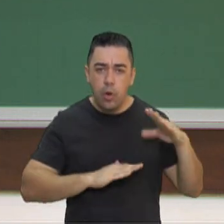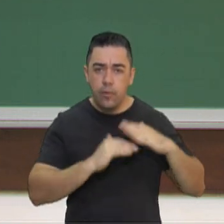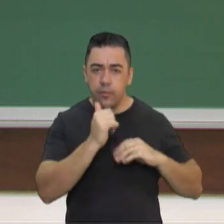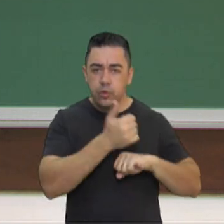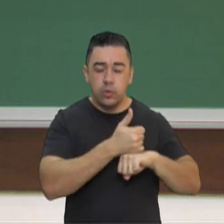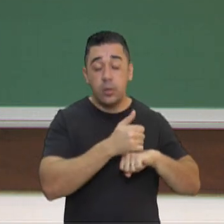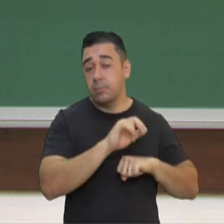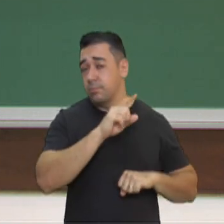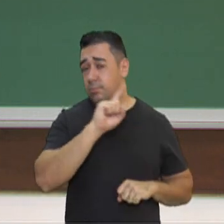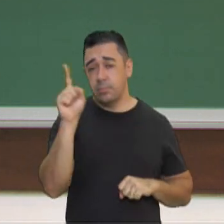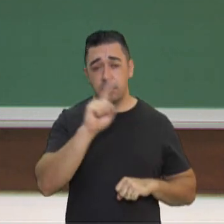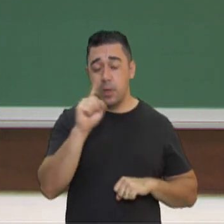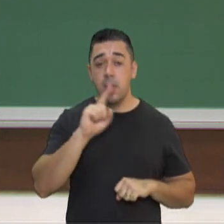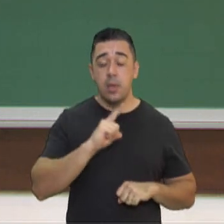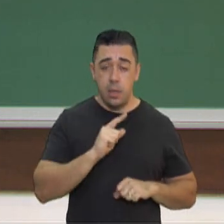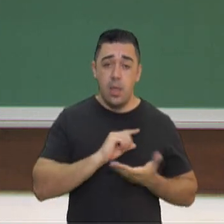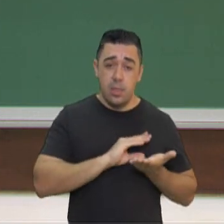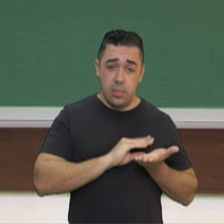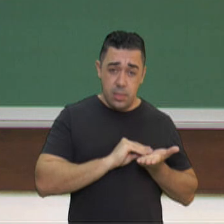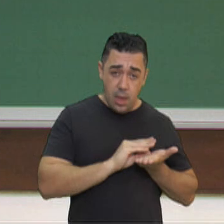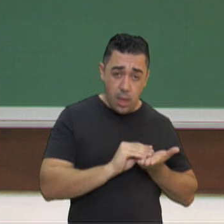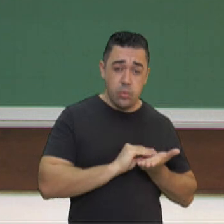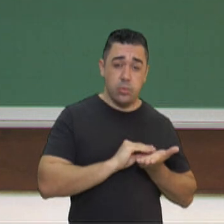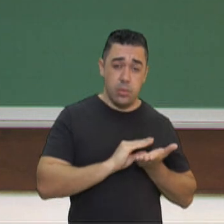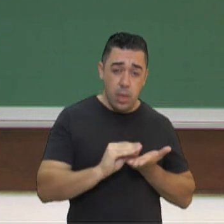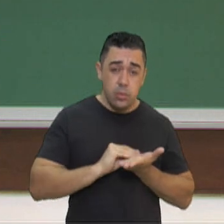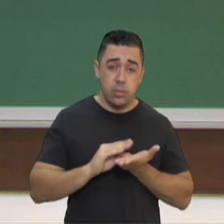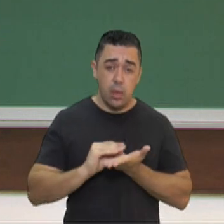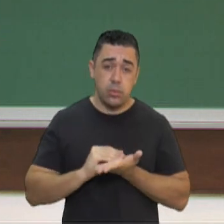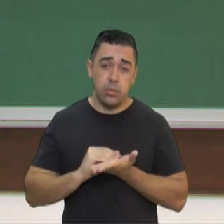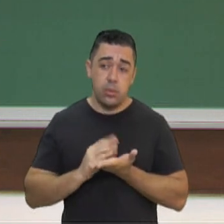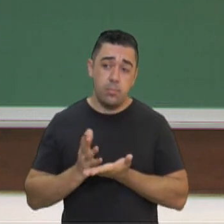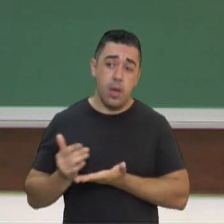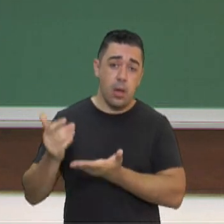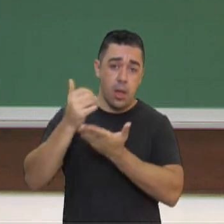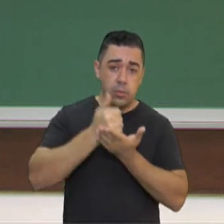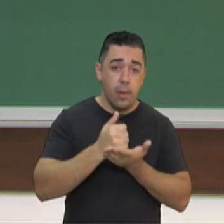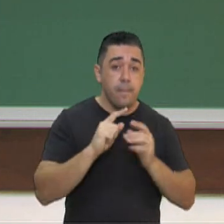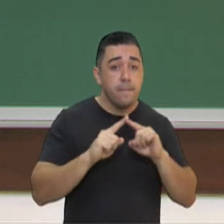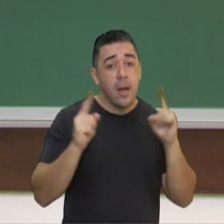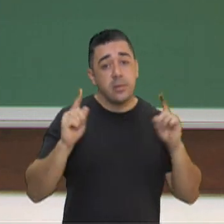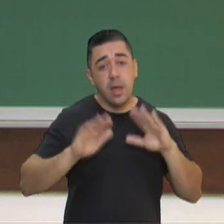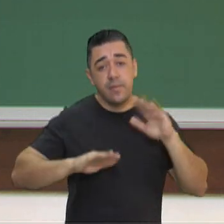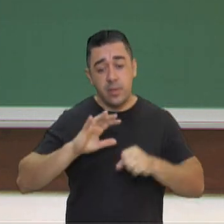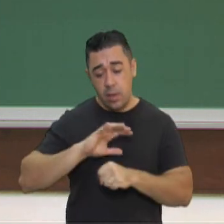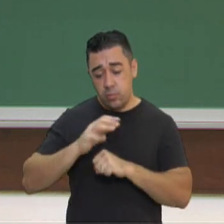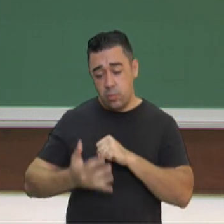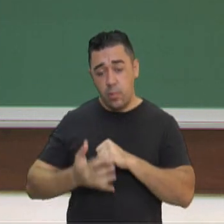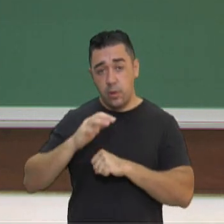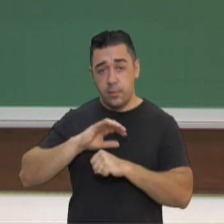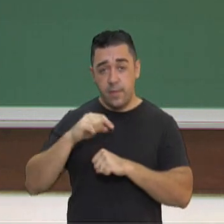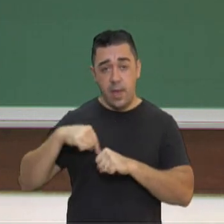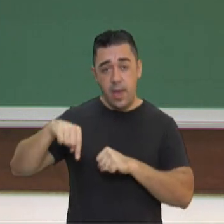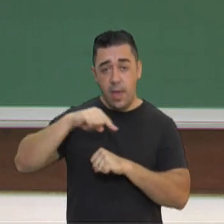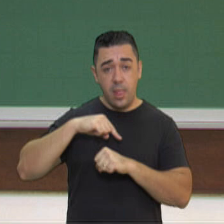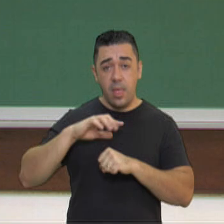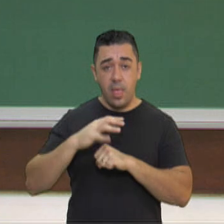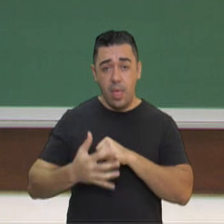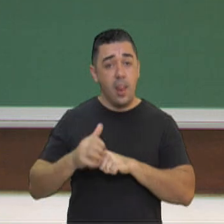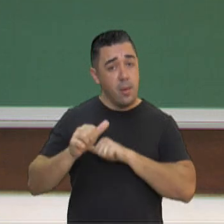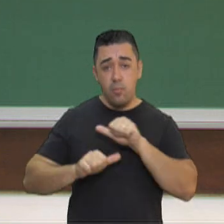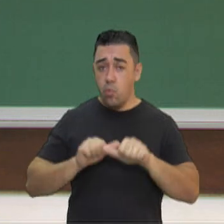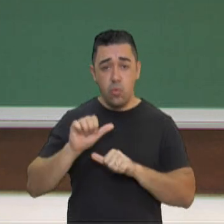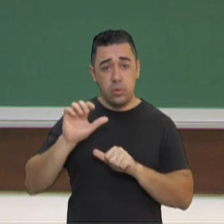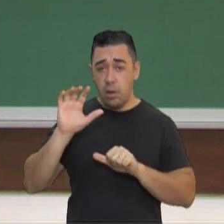eles analisam, coletam esses dados várias vezes ao longo do dia. Mas, né, a atmosfera é algo dinâmico, está